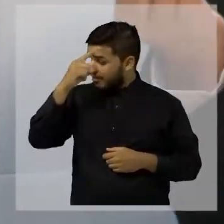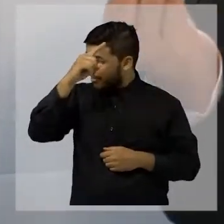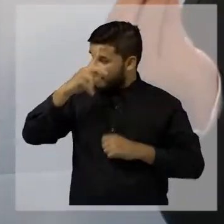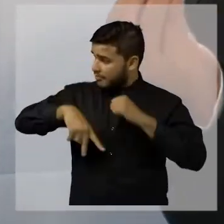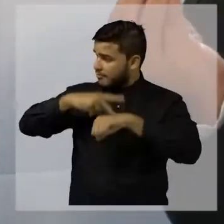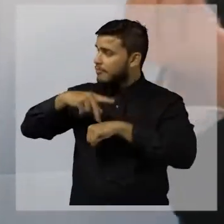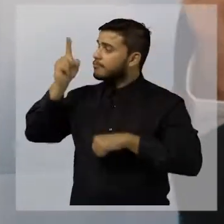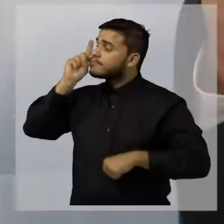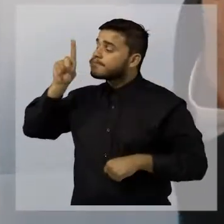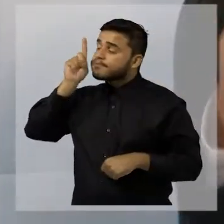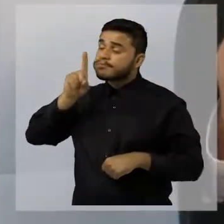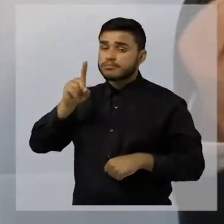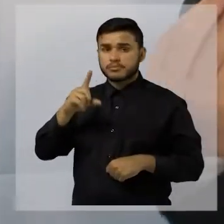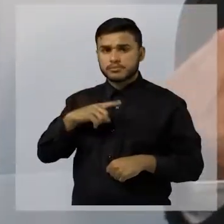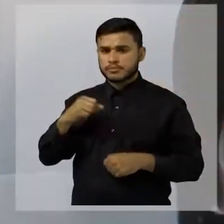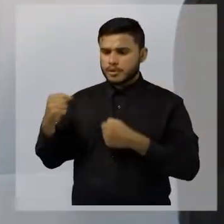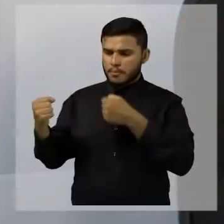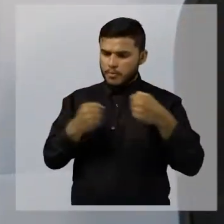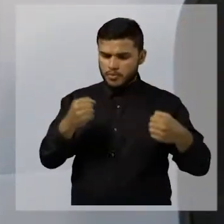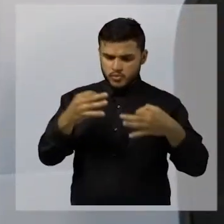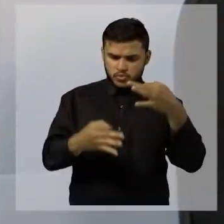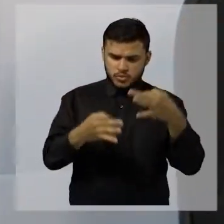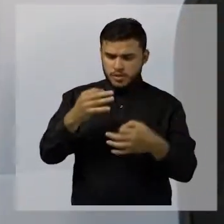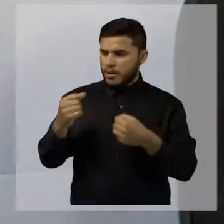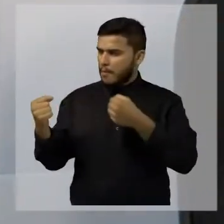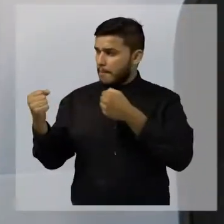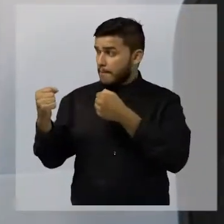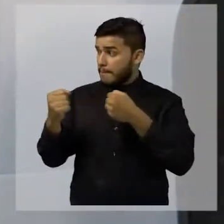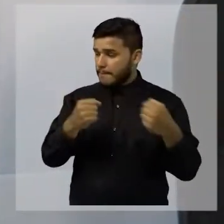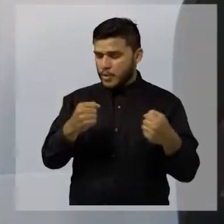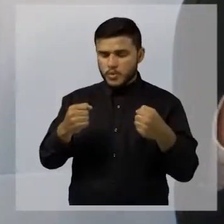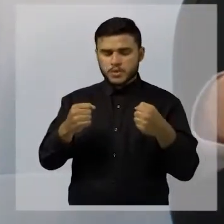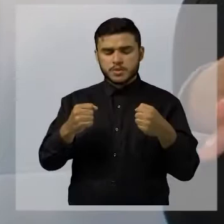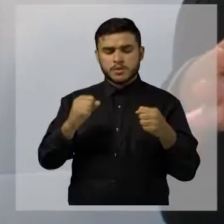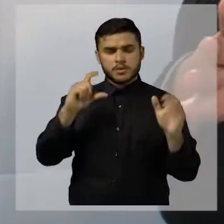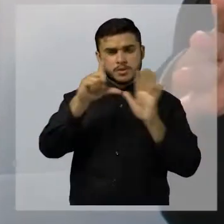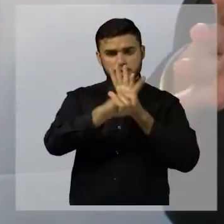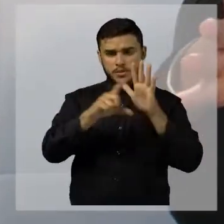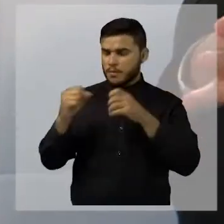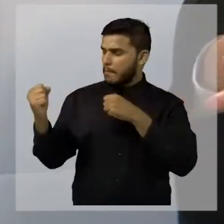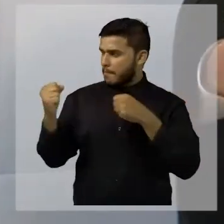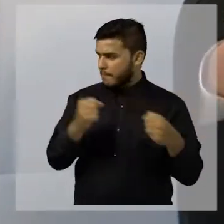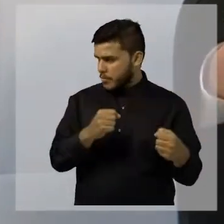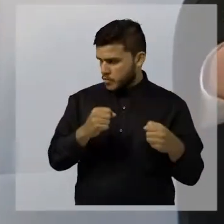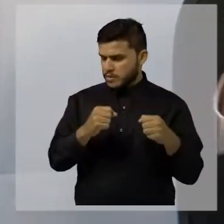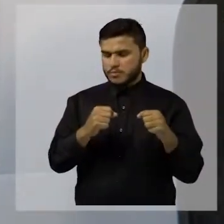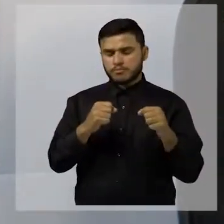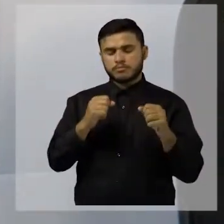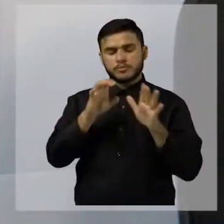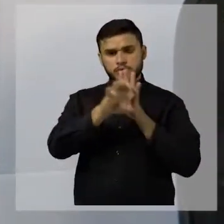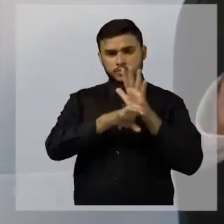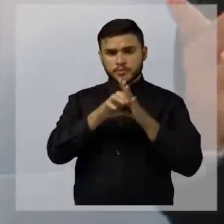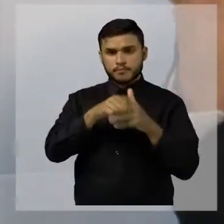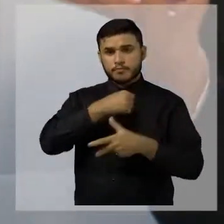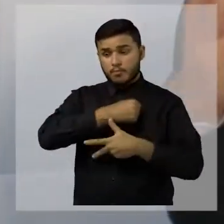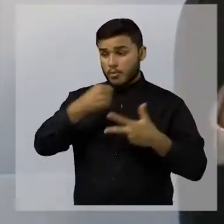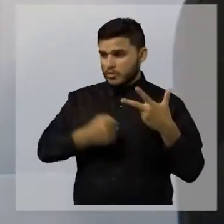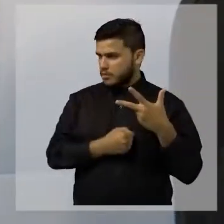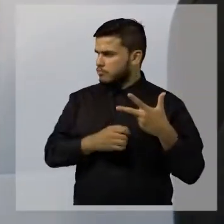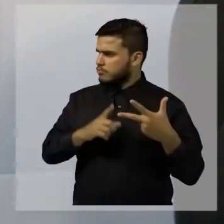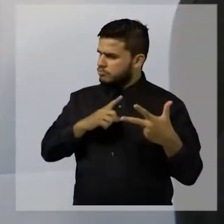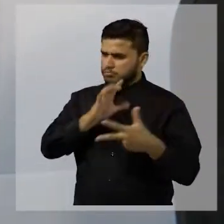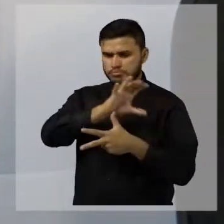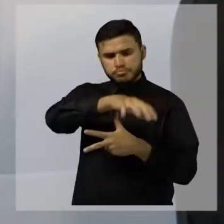como o Congresso e o presidente podem entrar em choque, mas não há uma crise lá nas instituições. O inverso do